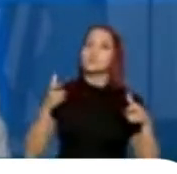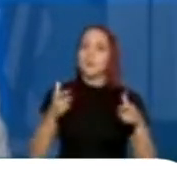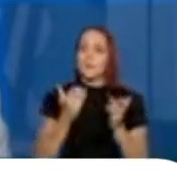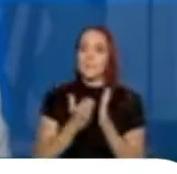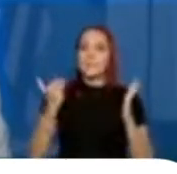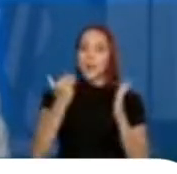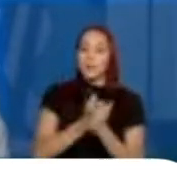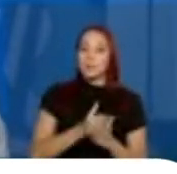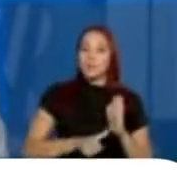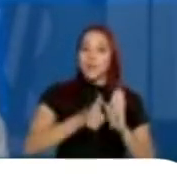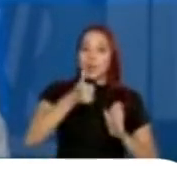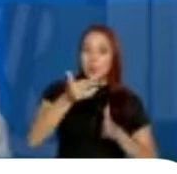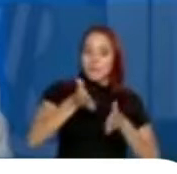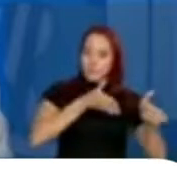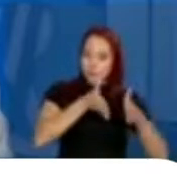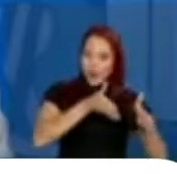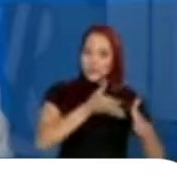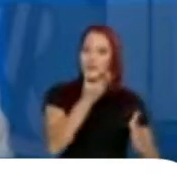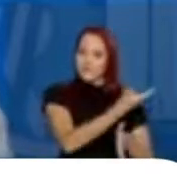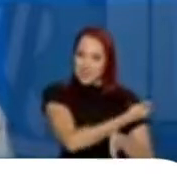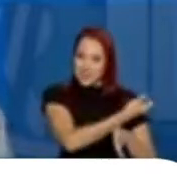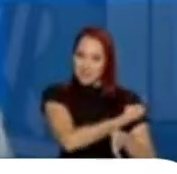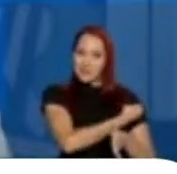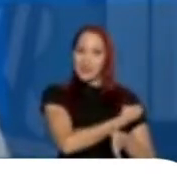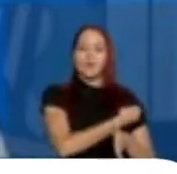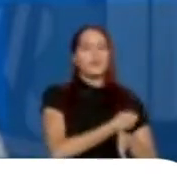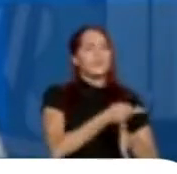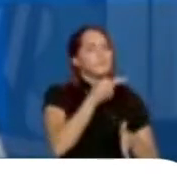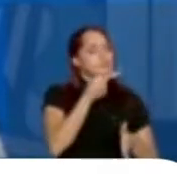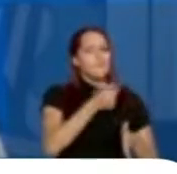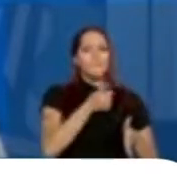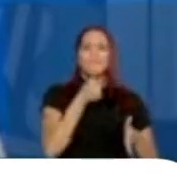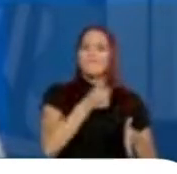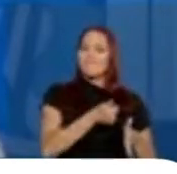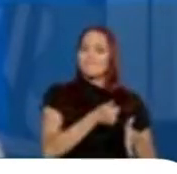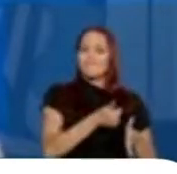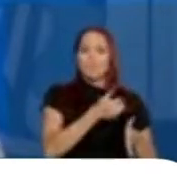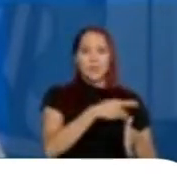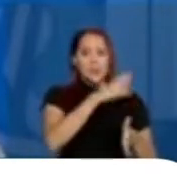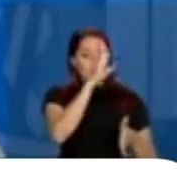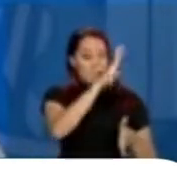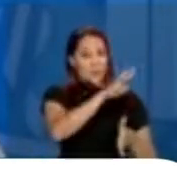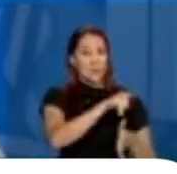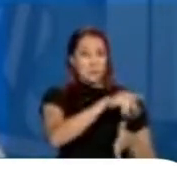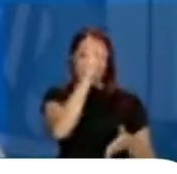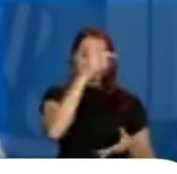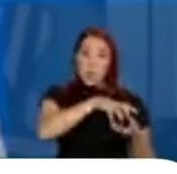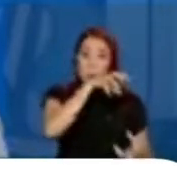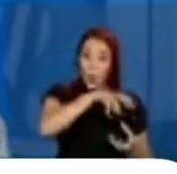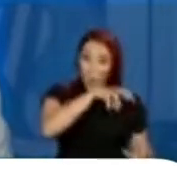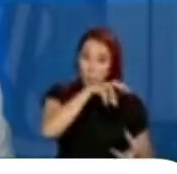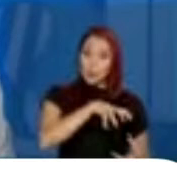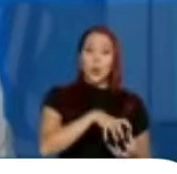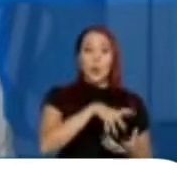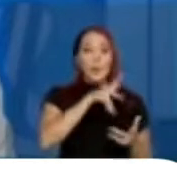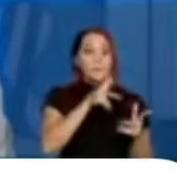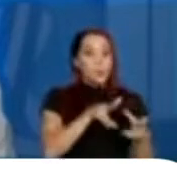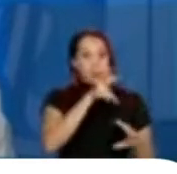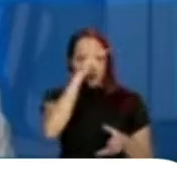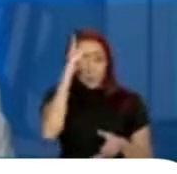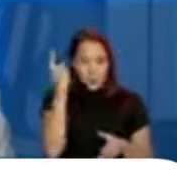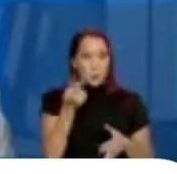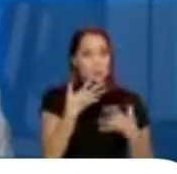A primeira fase da campanha, ela foi muito exitosa, principalmente nos idosos. Tivemos uma adesão enorme,